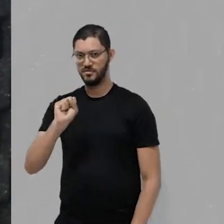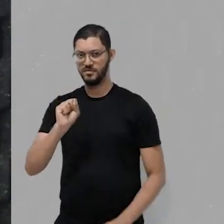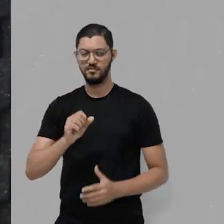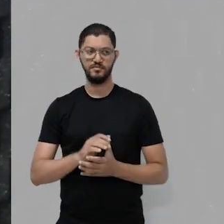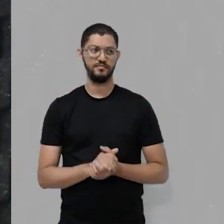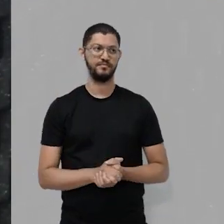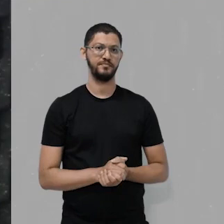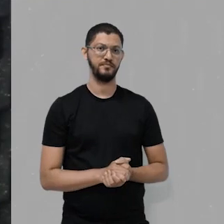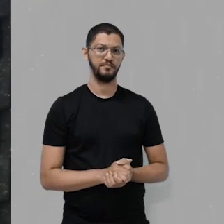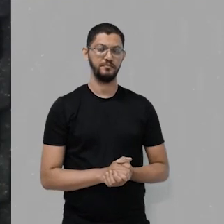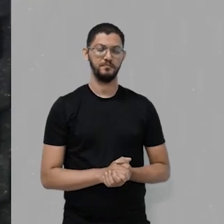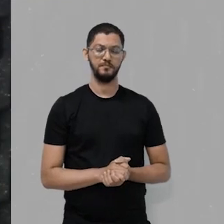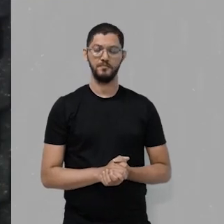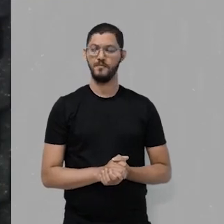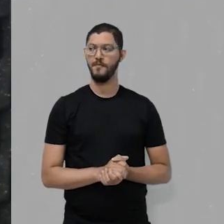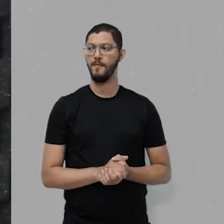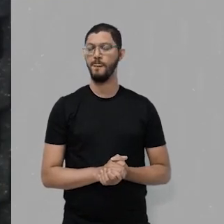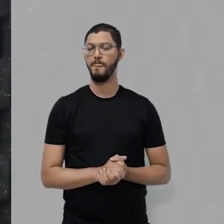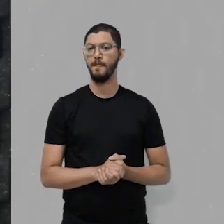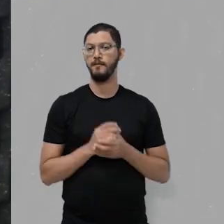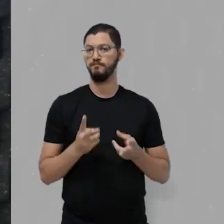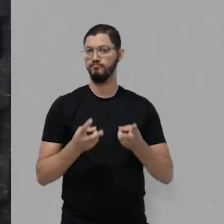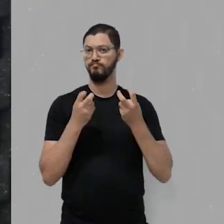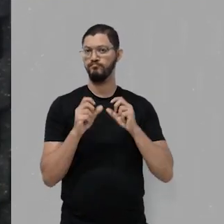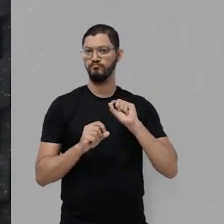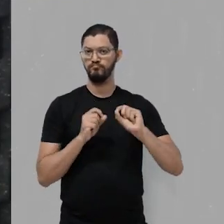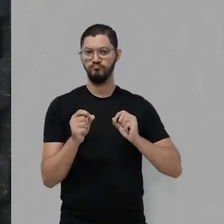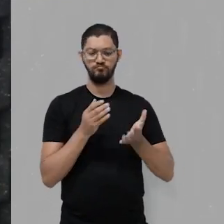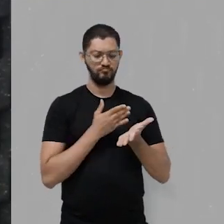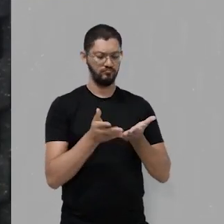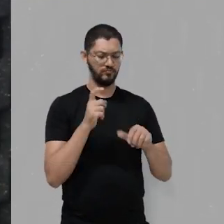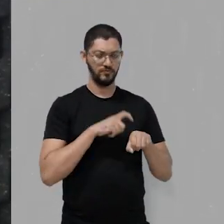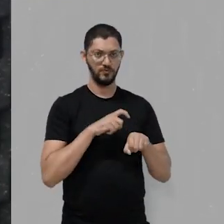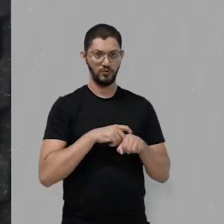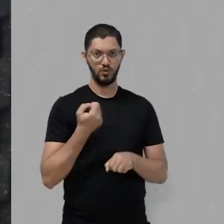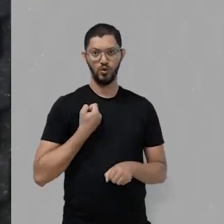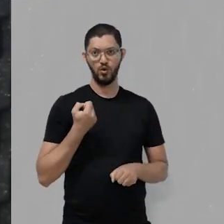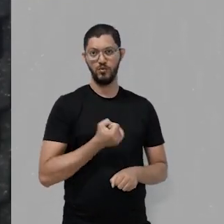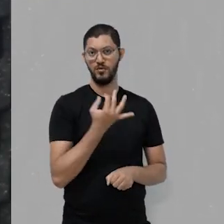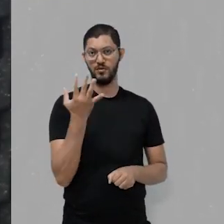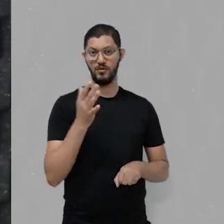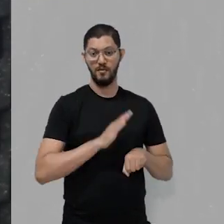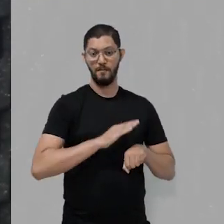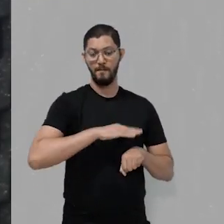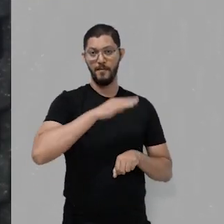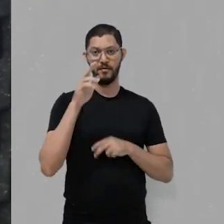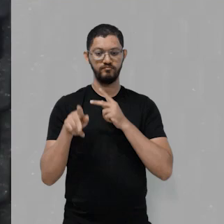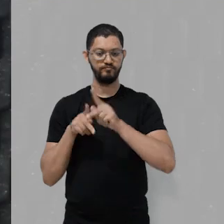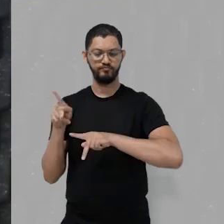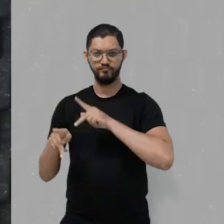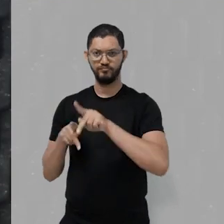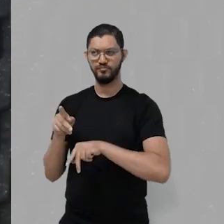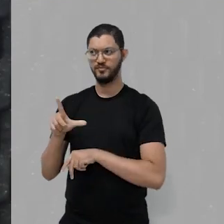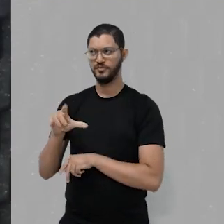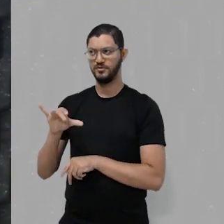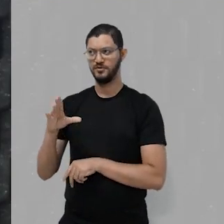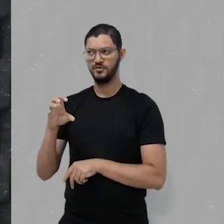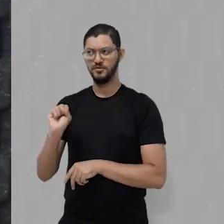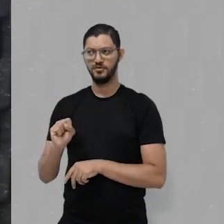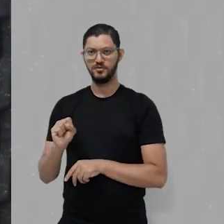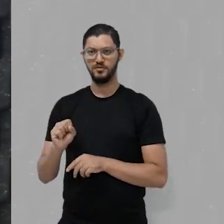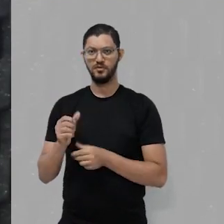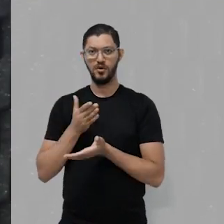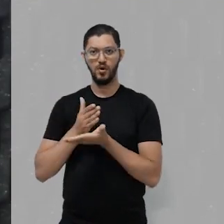dos predadores, percebam que a partir do momento que ela estava no número maior, a população de predadores